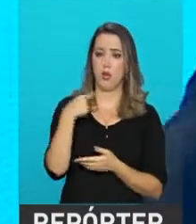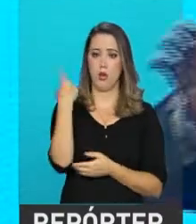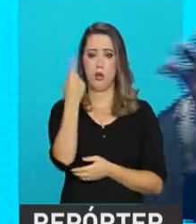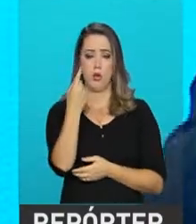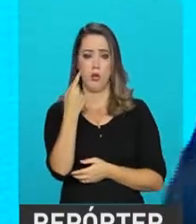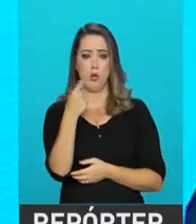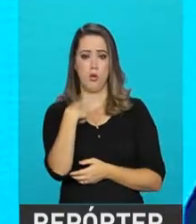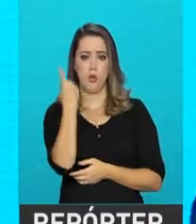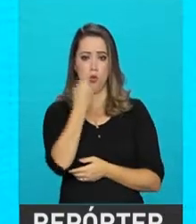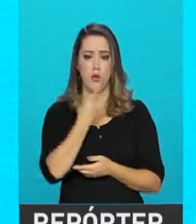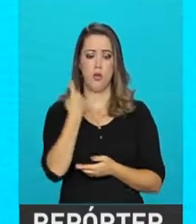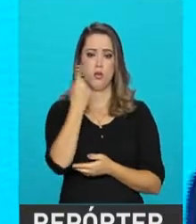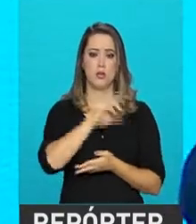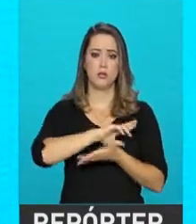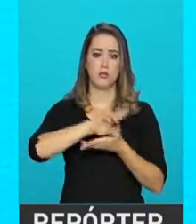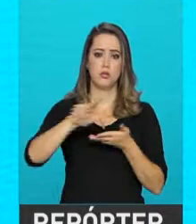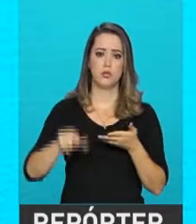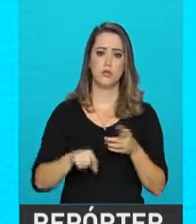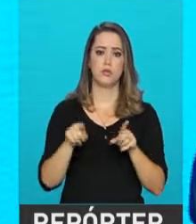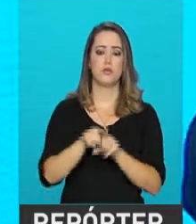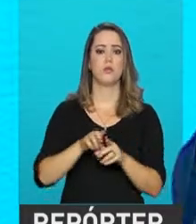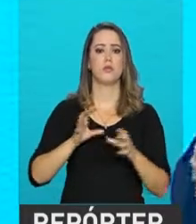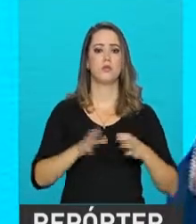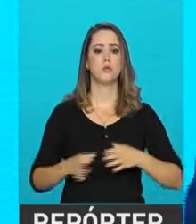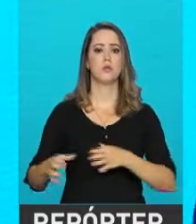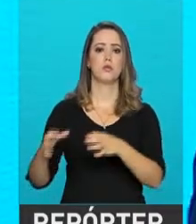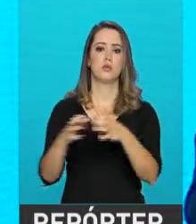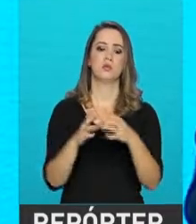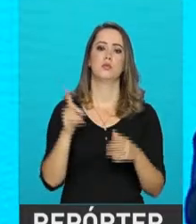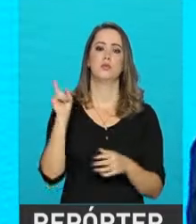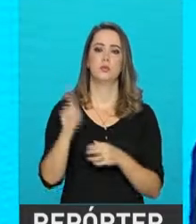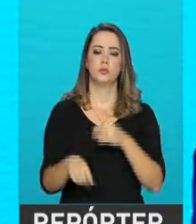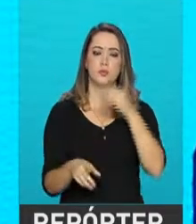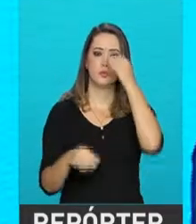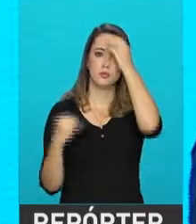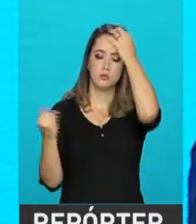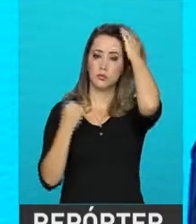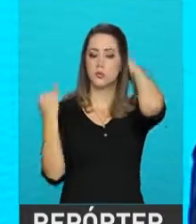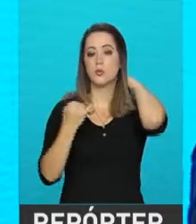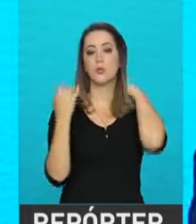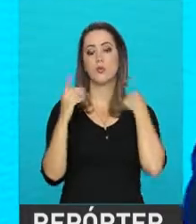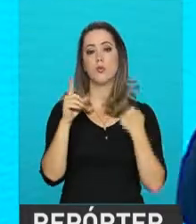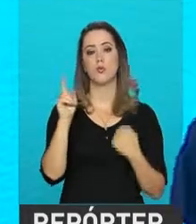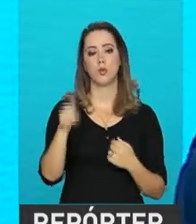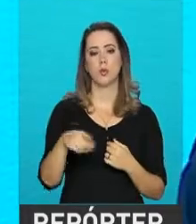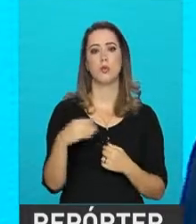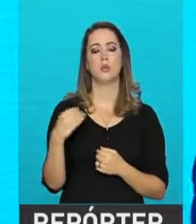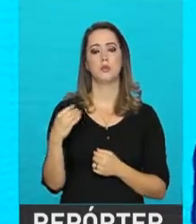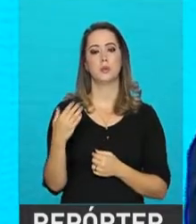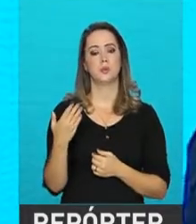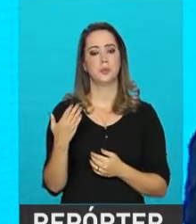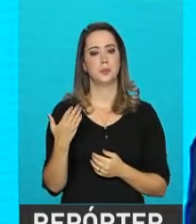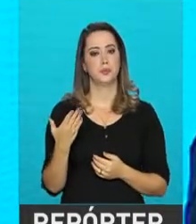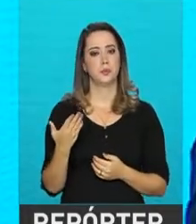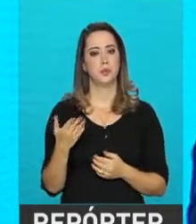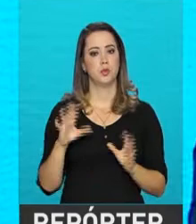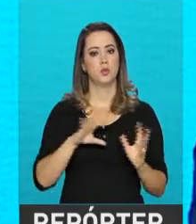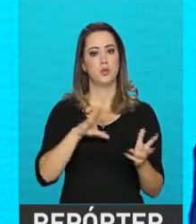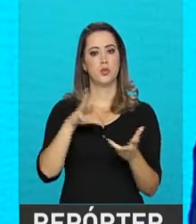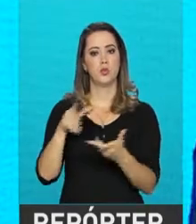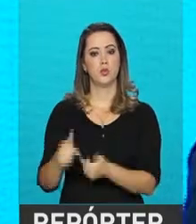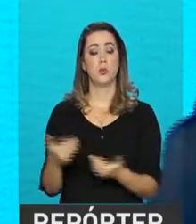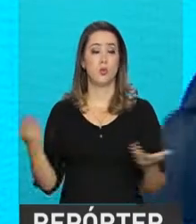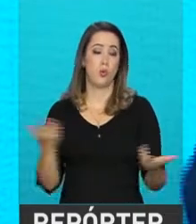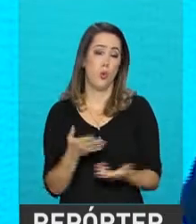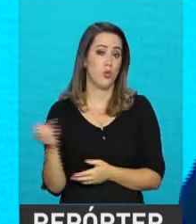digitais em diversos segmentos estavam lá natal e é absolutamente crucial nesse mundo competitivo